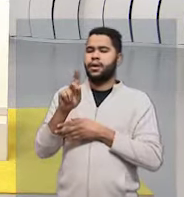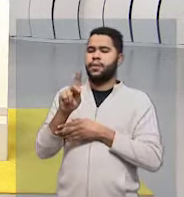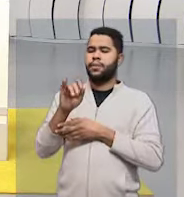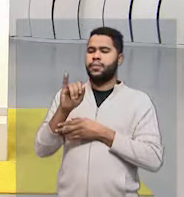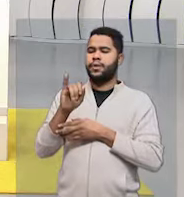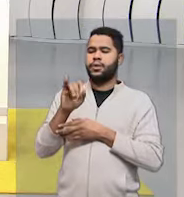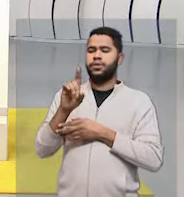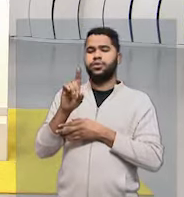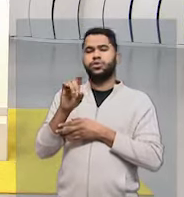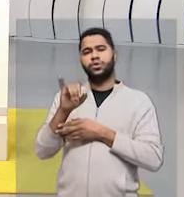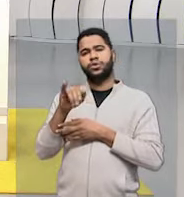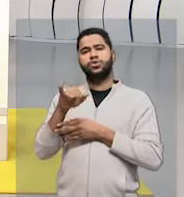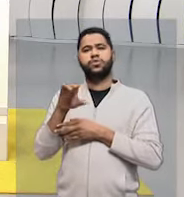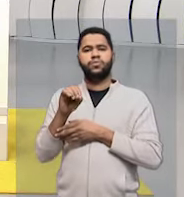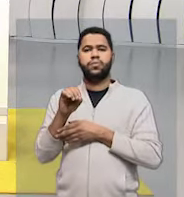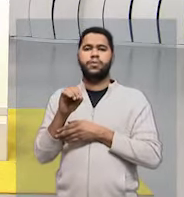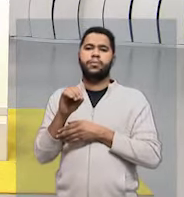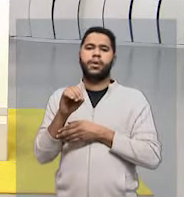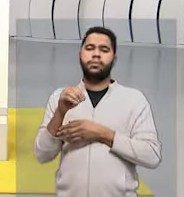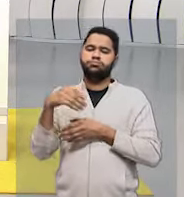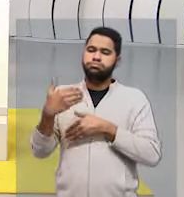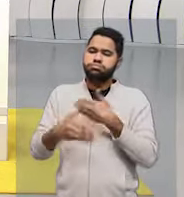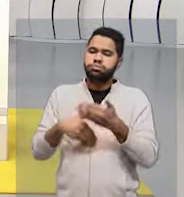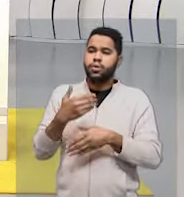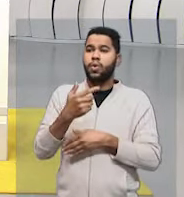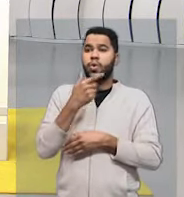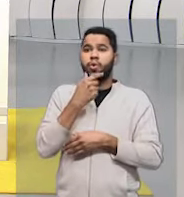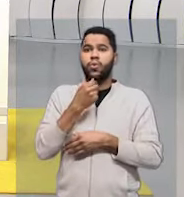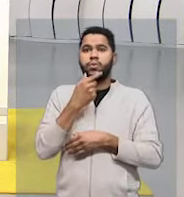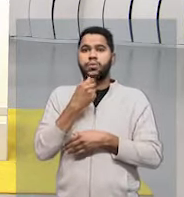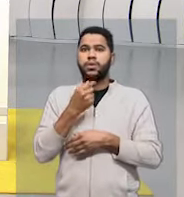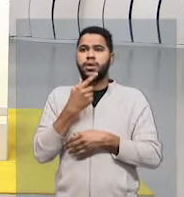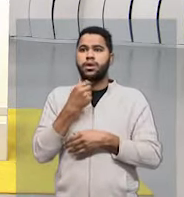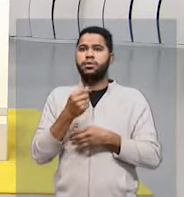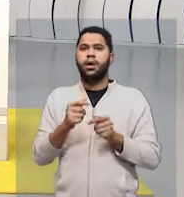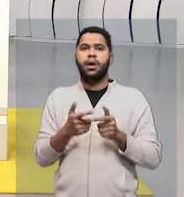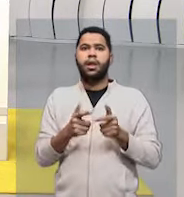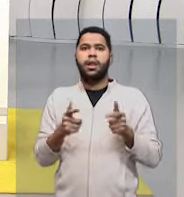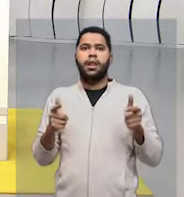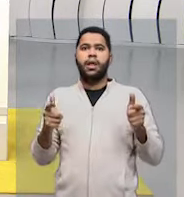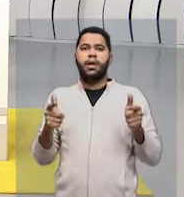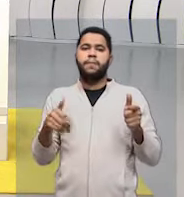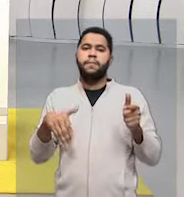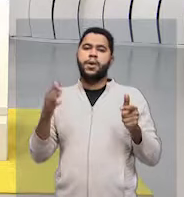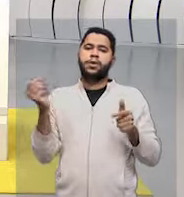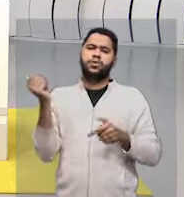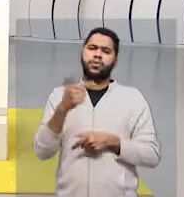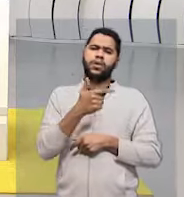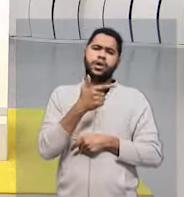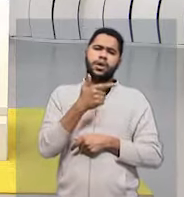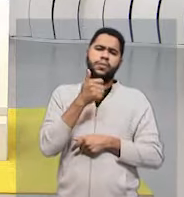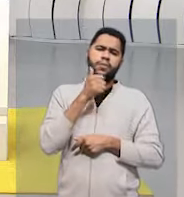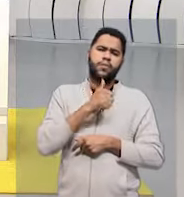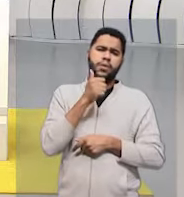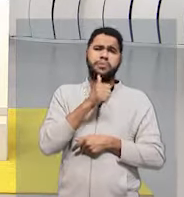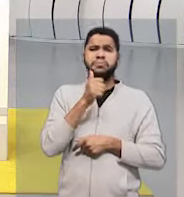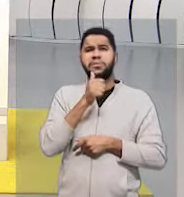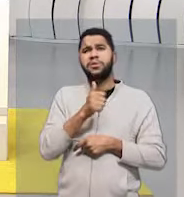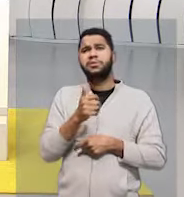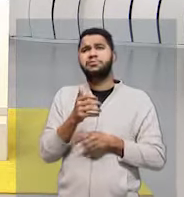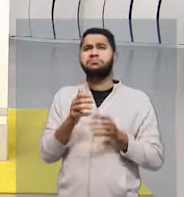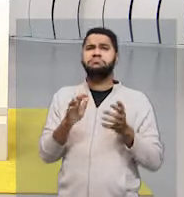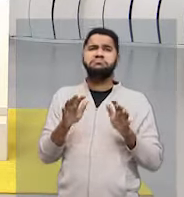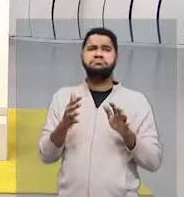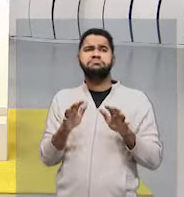amadurecer, e assim vai, tá? E os meninos produzem muito mais gametas que as meninas. As meninas produzem aí,